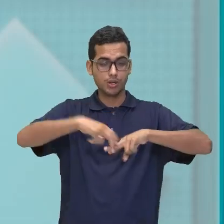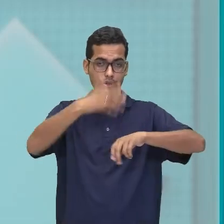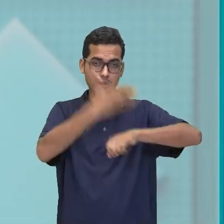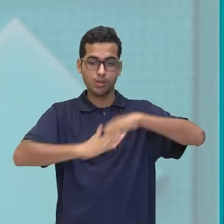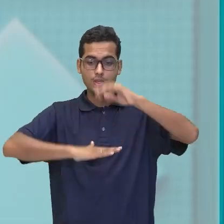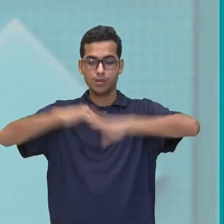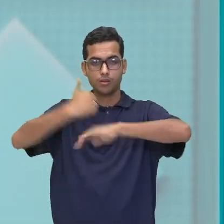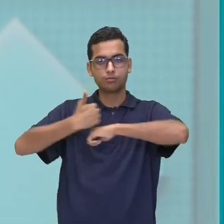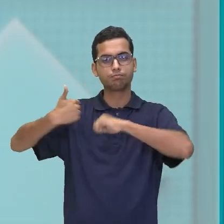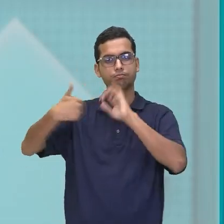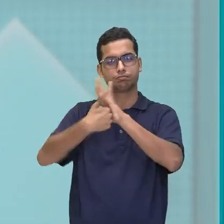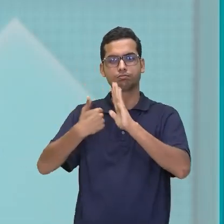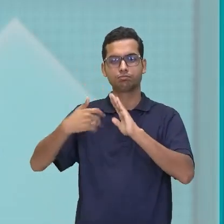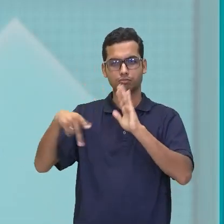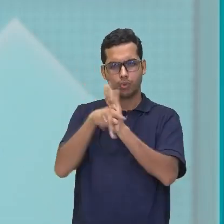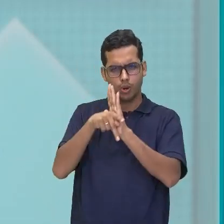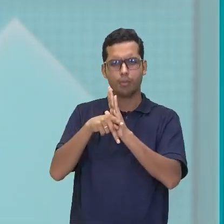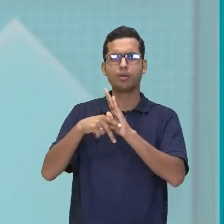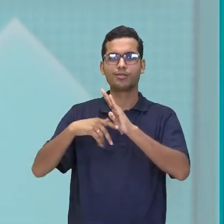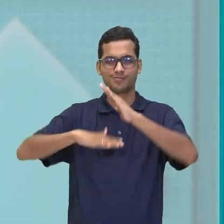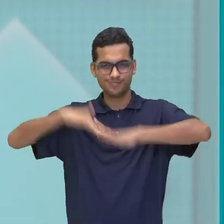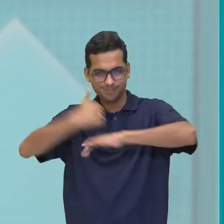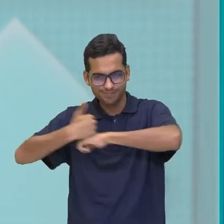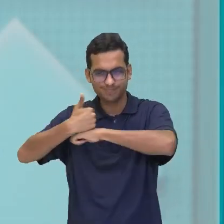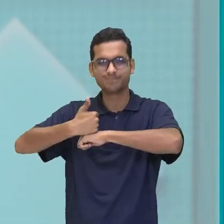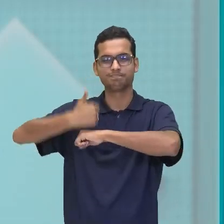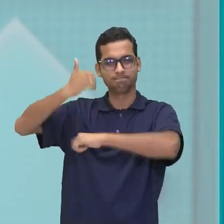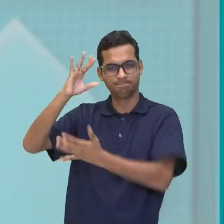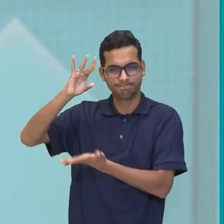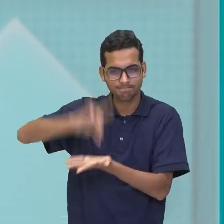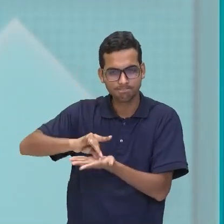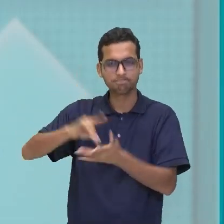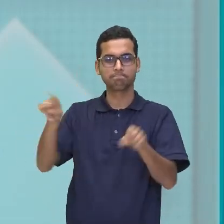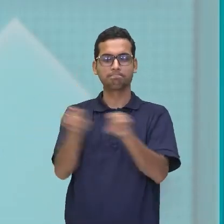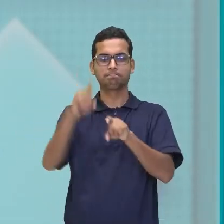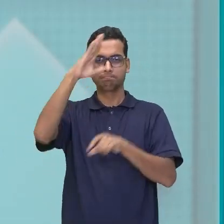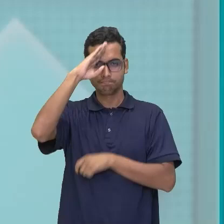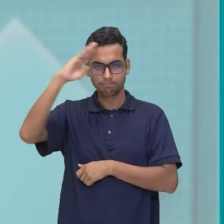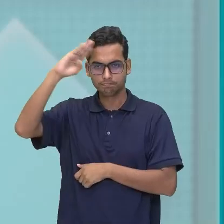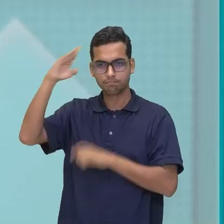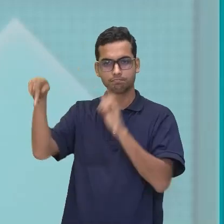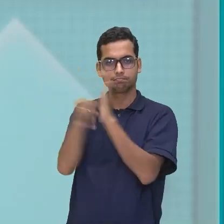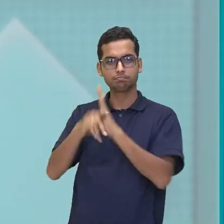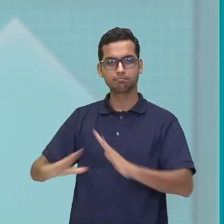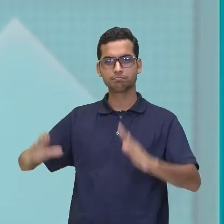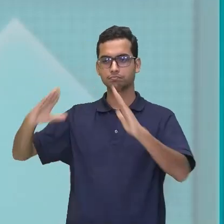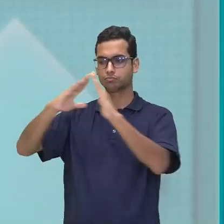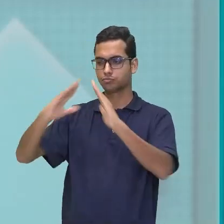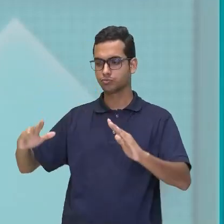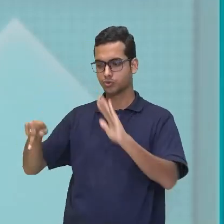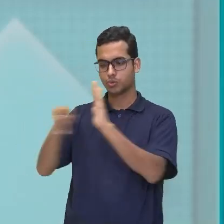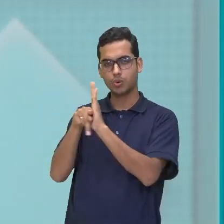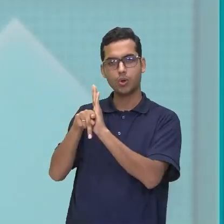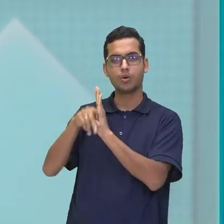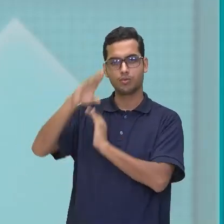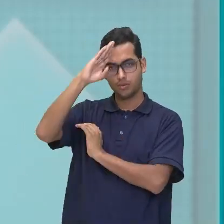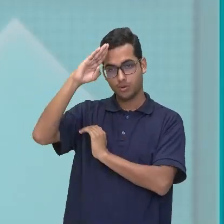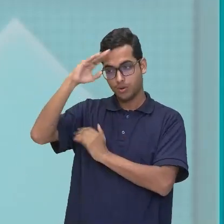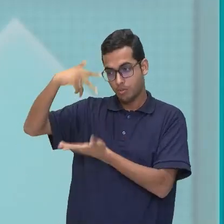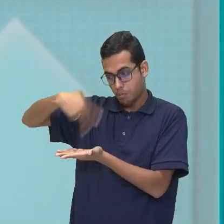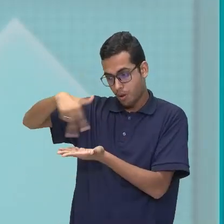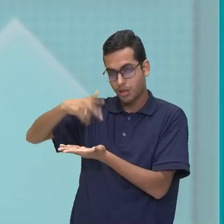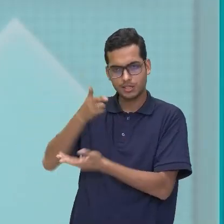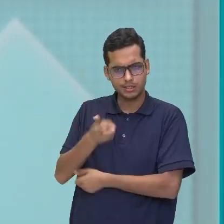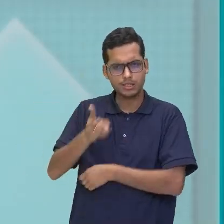bailarinos profissionais, tá? Então, eles pertencem a academias de dança, estão ali sempre treinando,